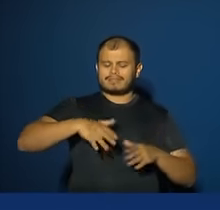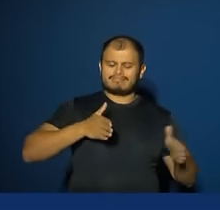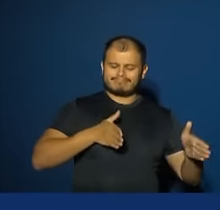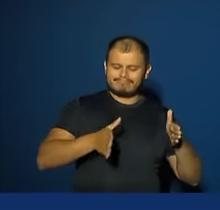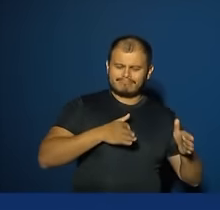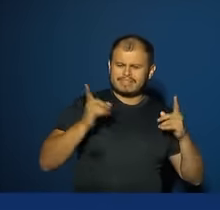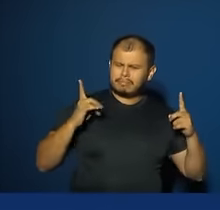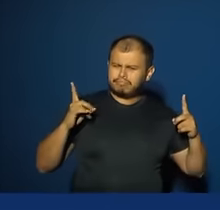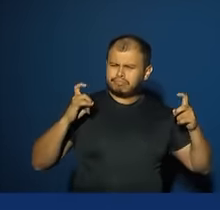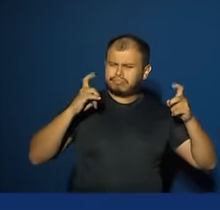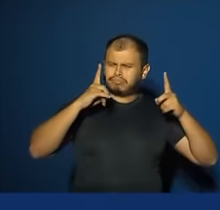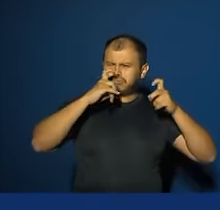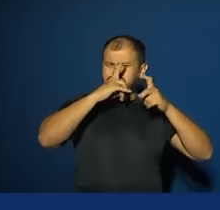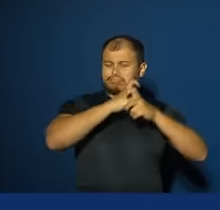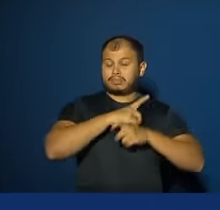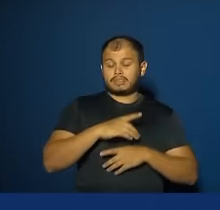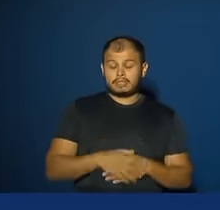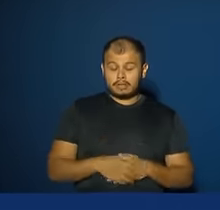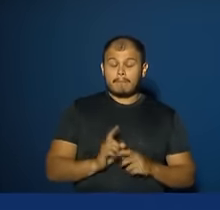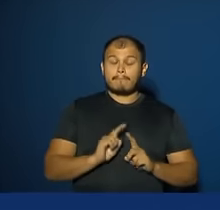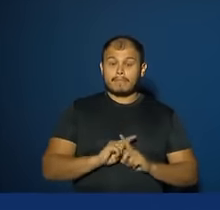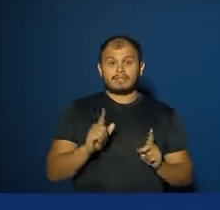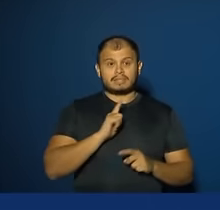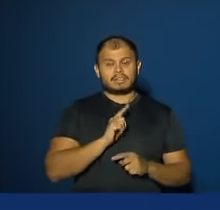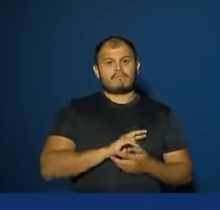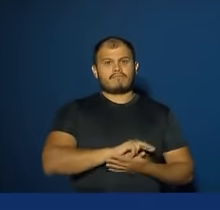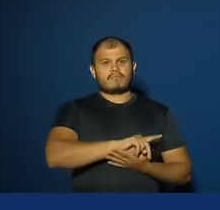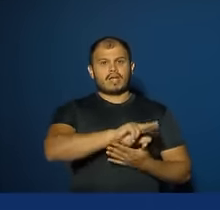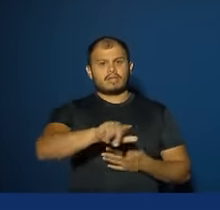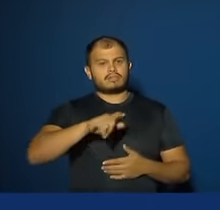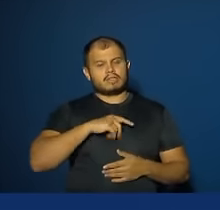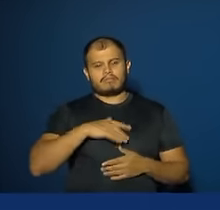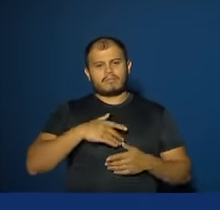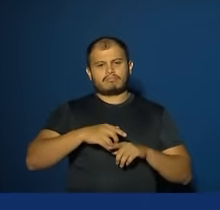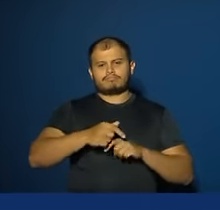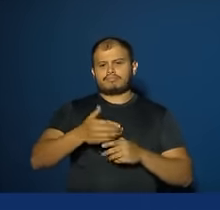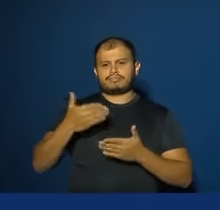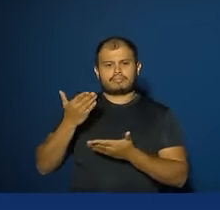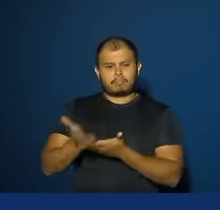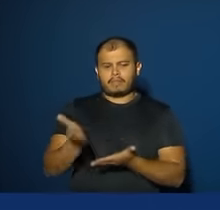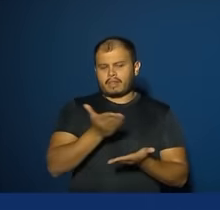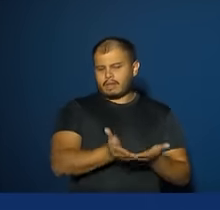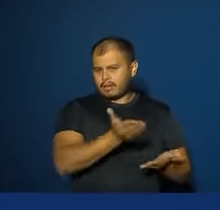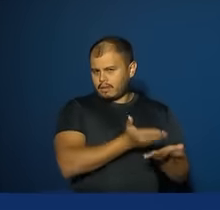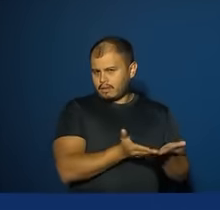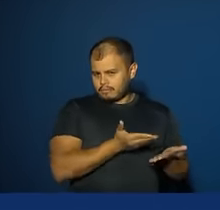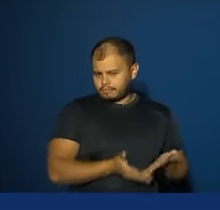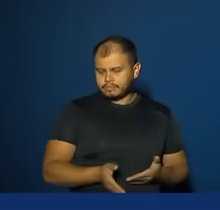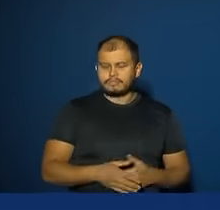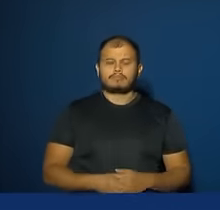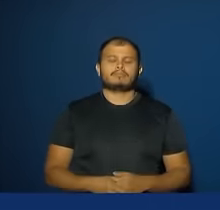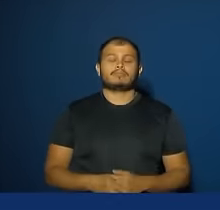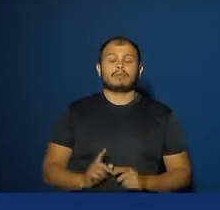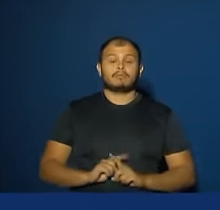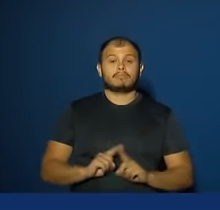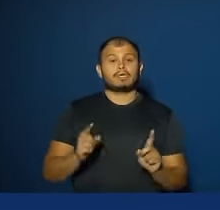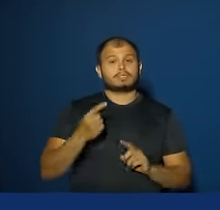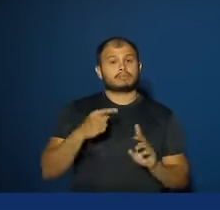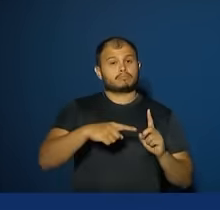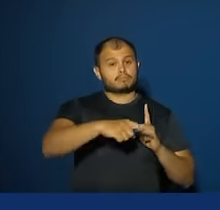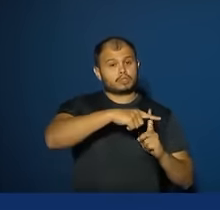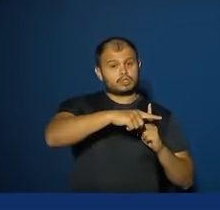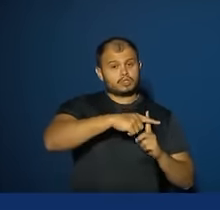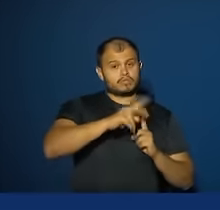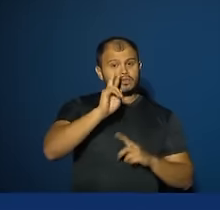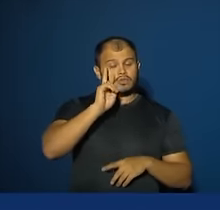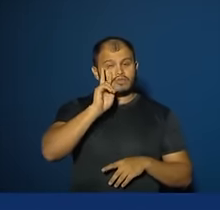né? Esse grande tsunami da indústria, mas tem muitas assets que ficaram pelo caminho, essa aqui é a verdade. Mas o lado positivo, eu vejo o